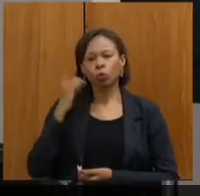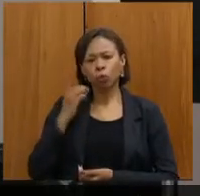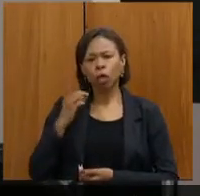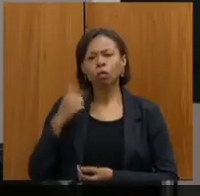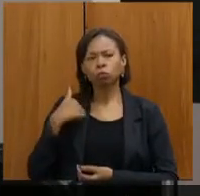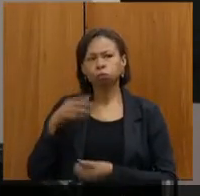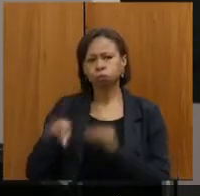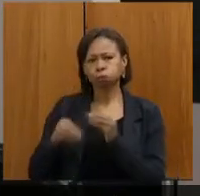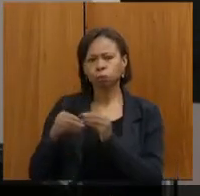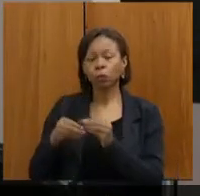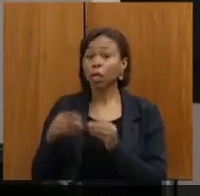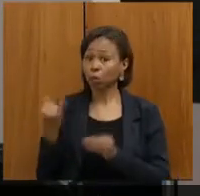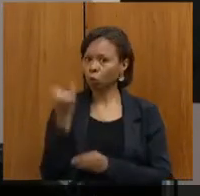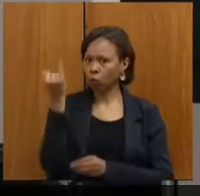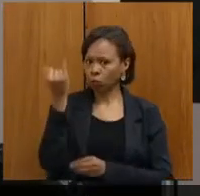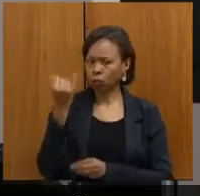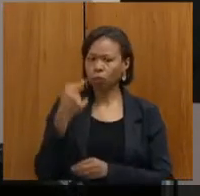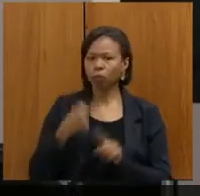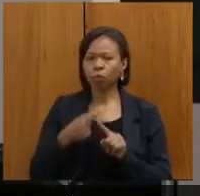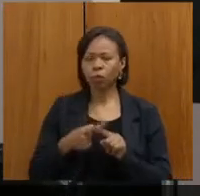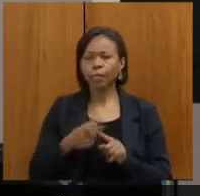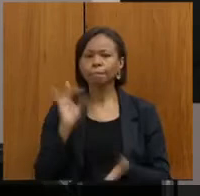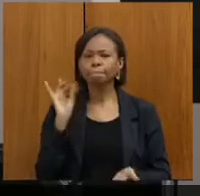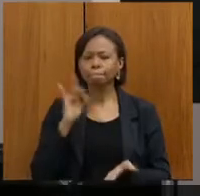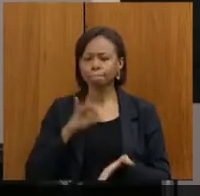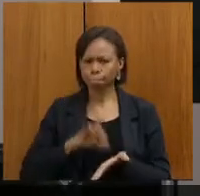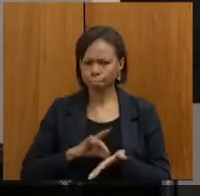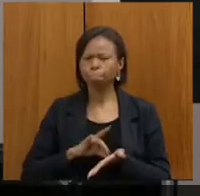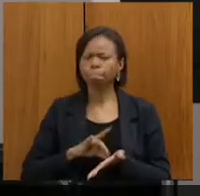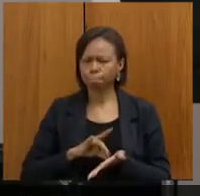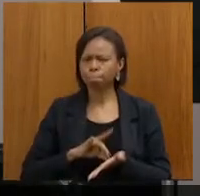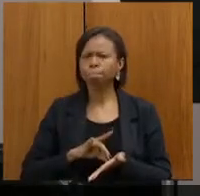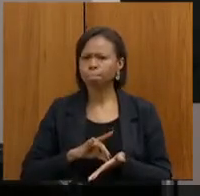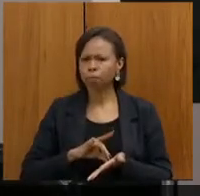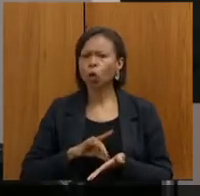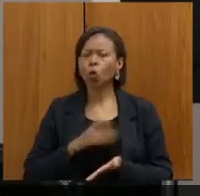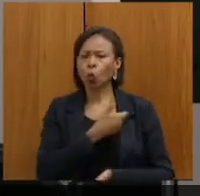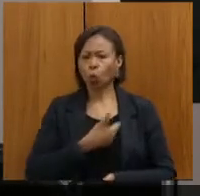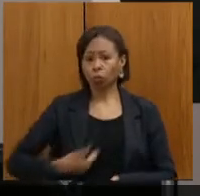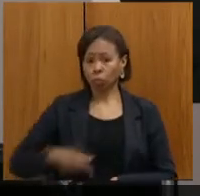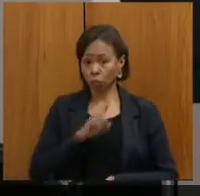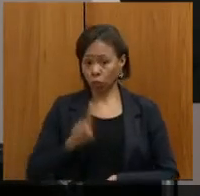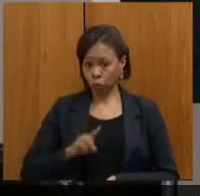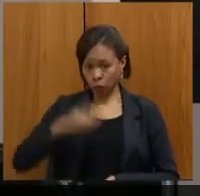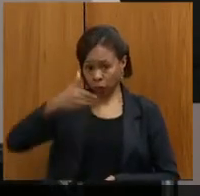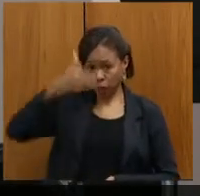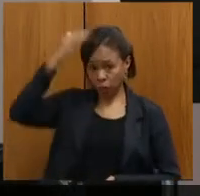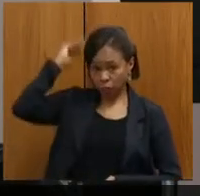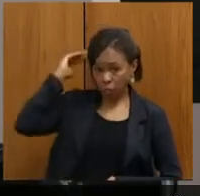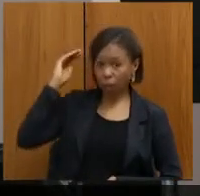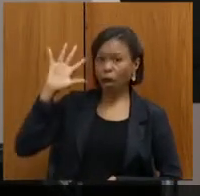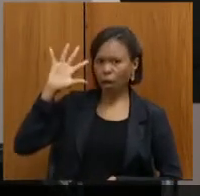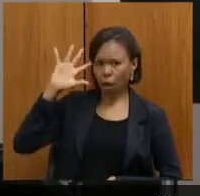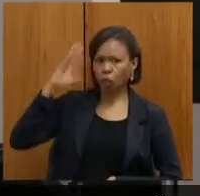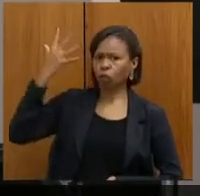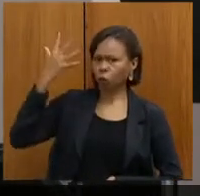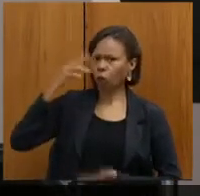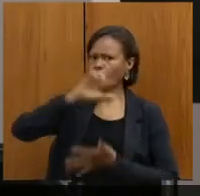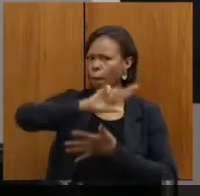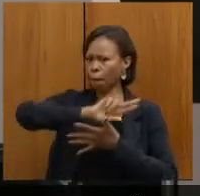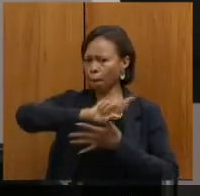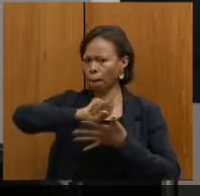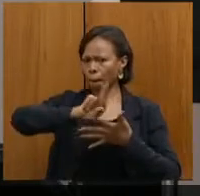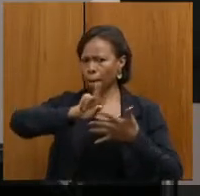relevante efetivamente o governo Zema eles solucionou muitas questões